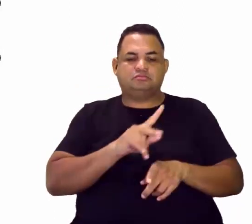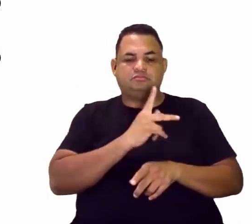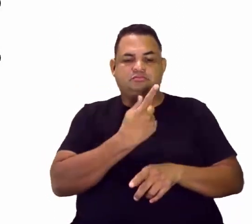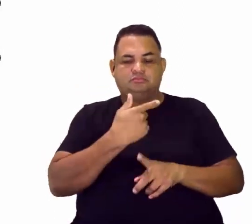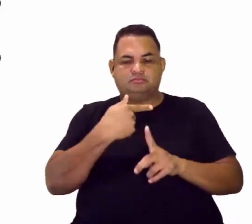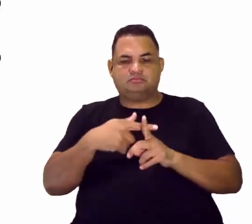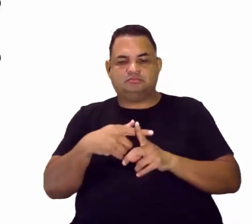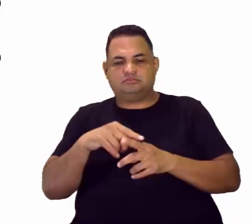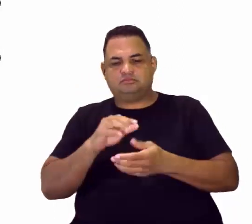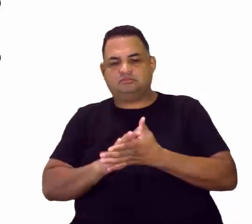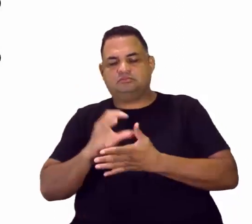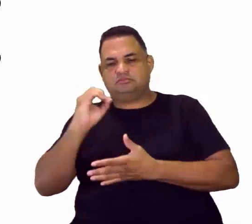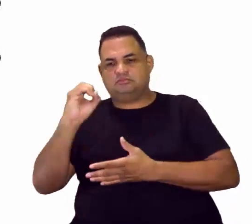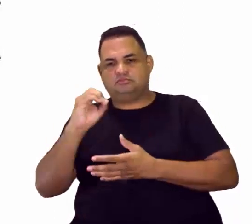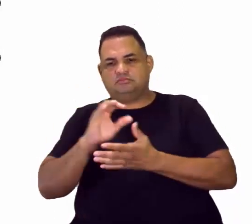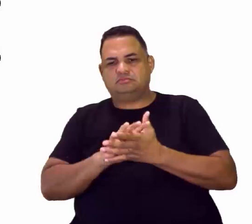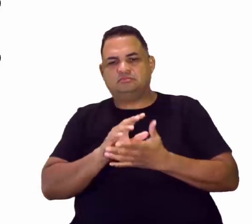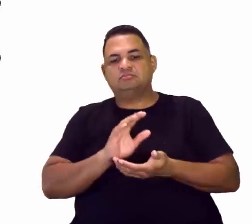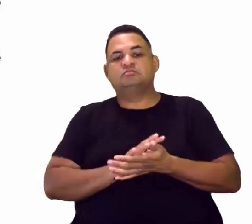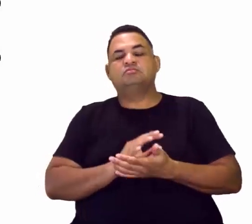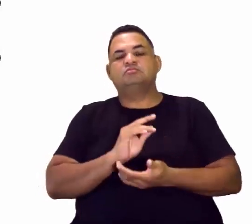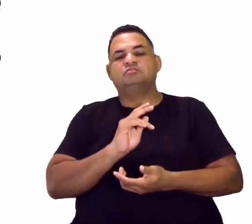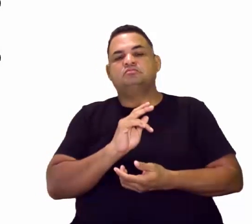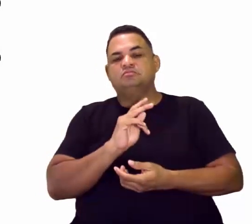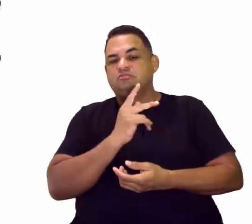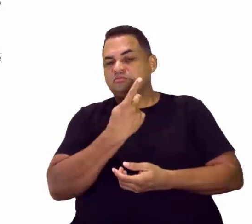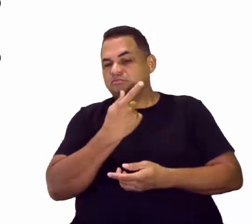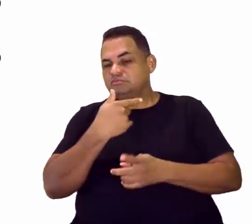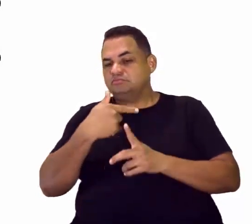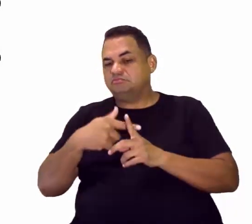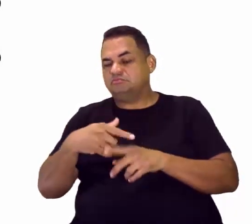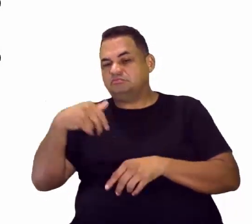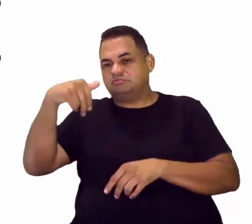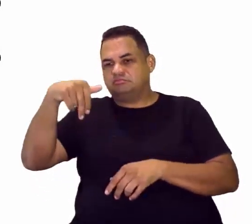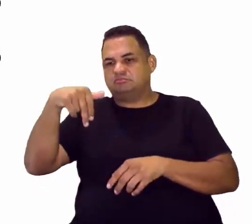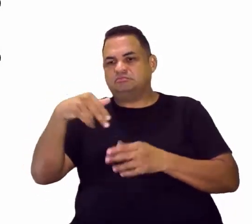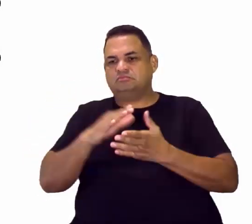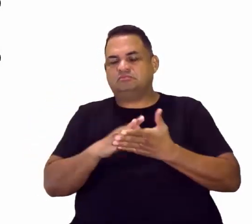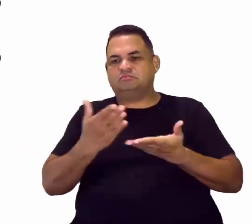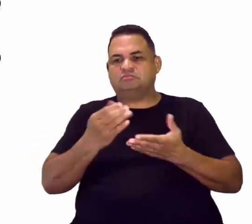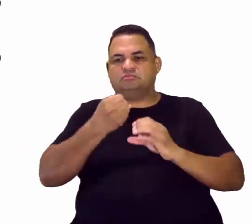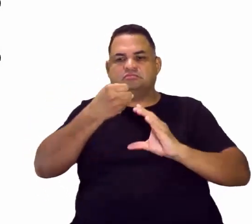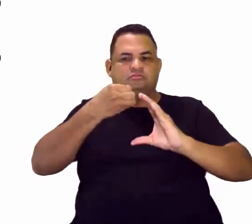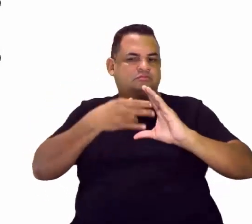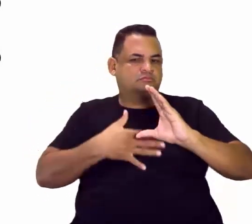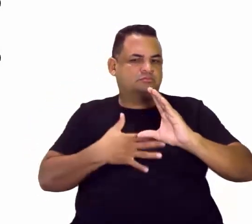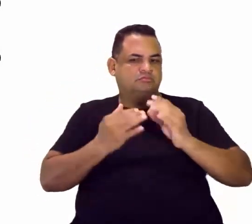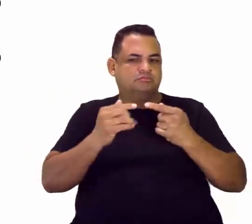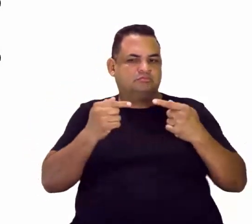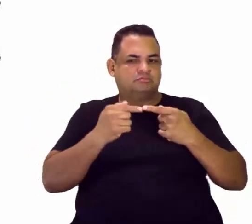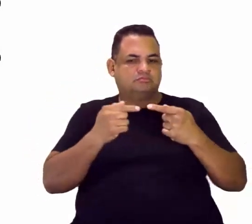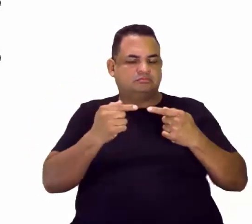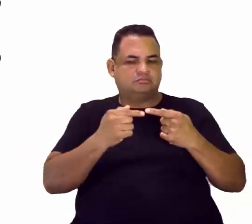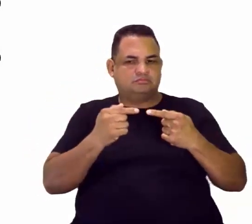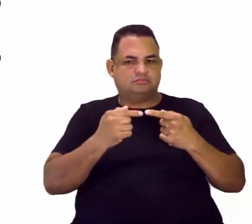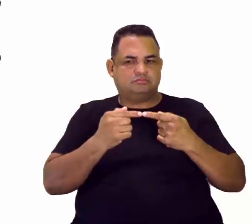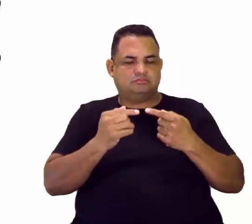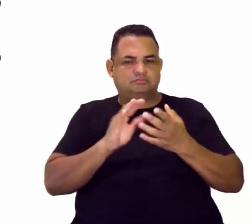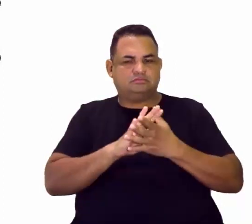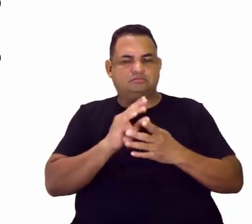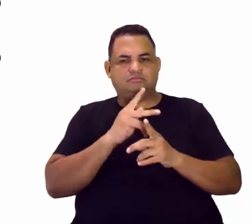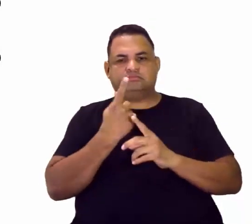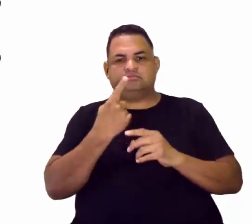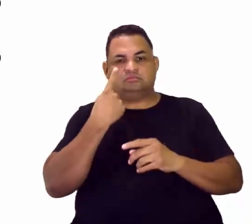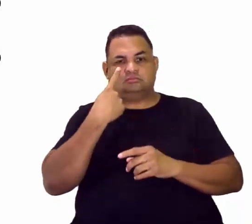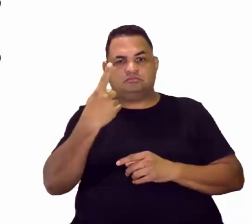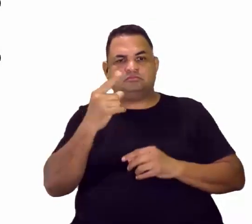oxigênio, hidrogênio e nitrogênio, aí sim, aí característica ligação de hidrogênio. Mas se você